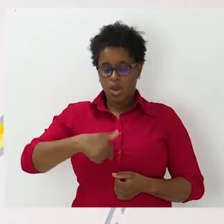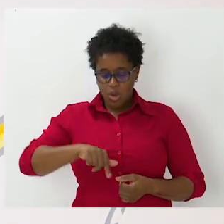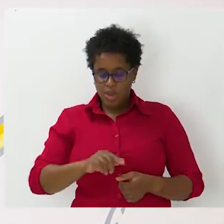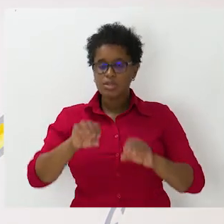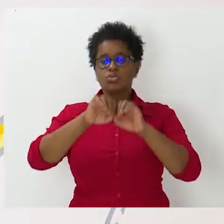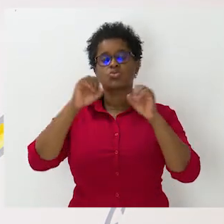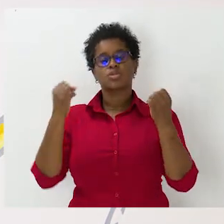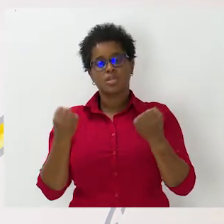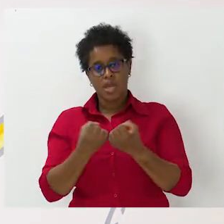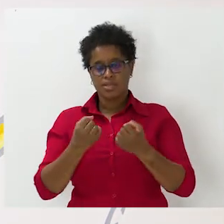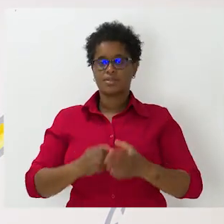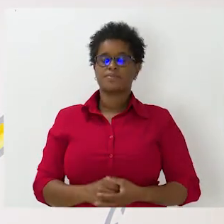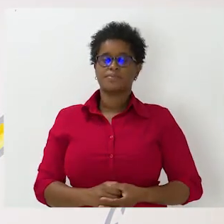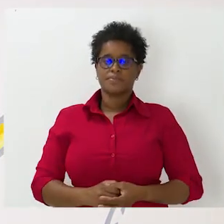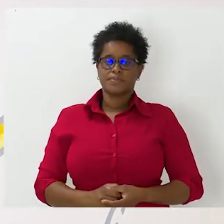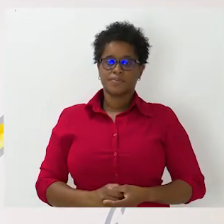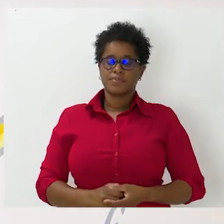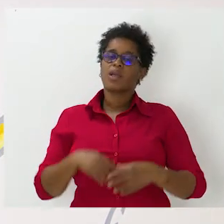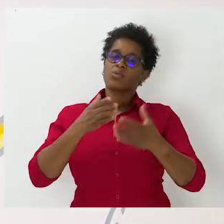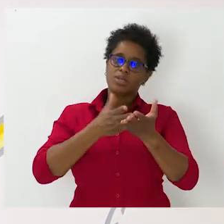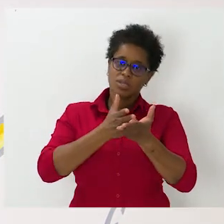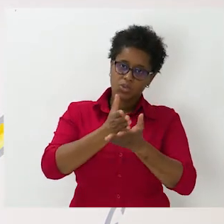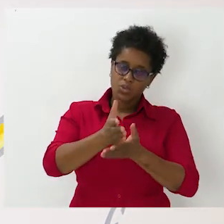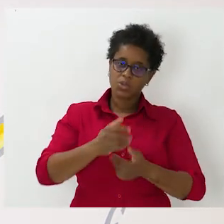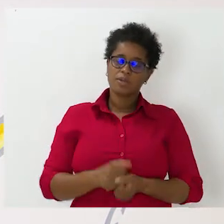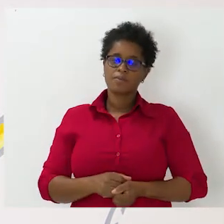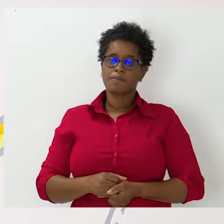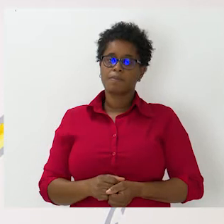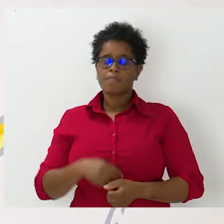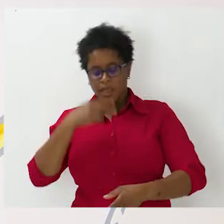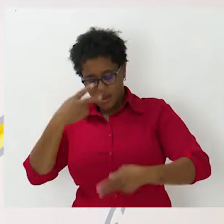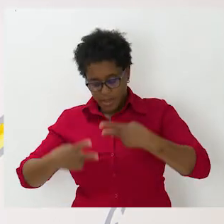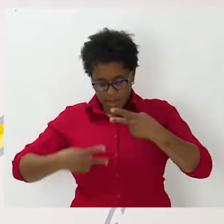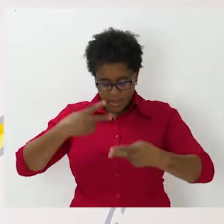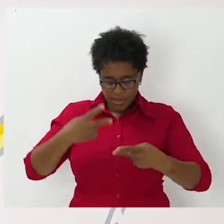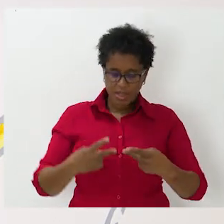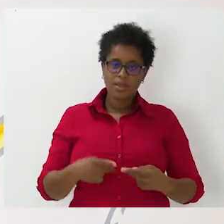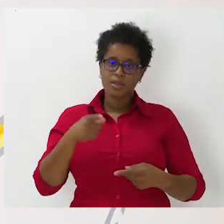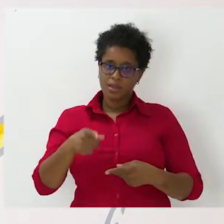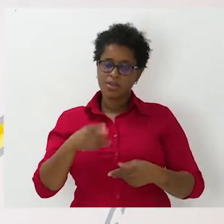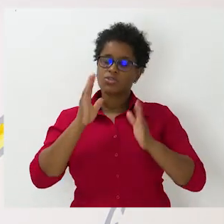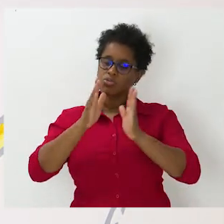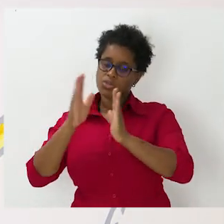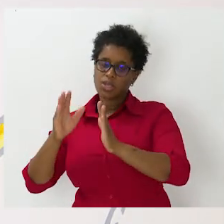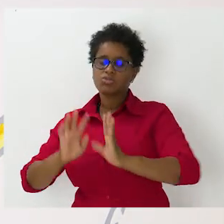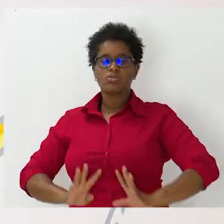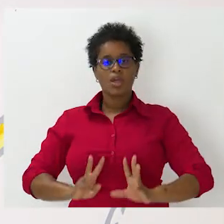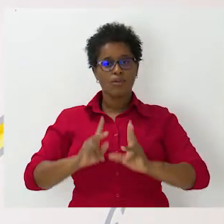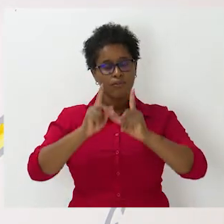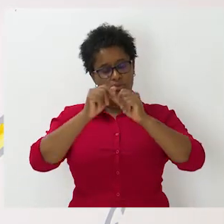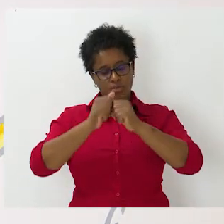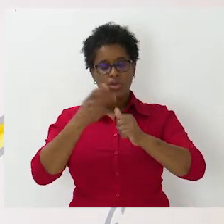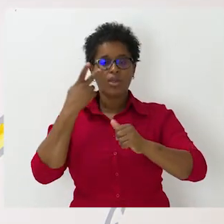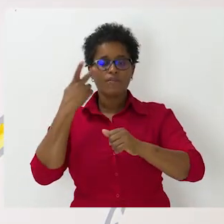nossa sociedade. Continua a analisar esse processo de evolução